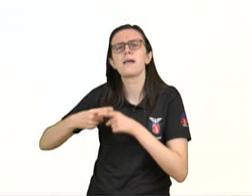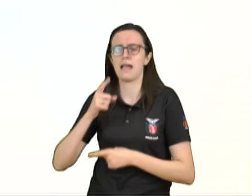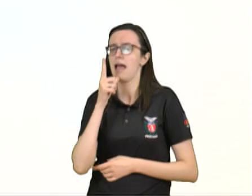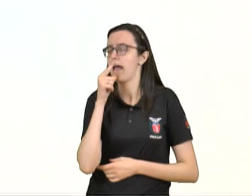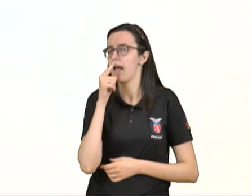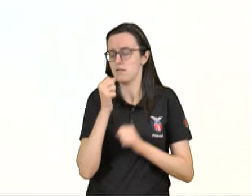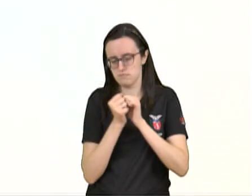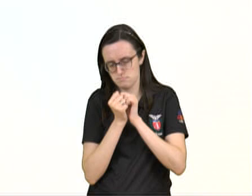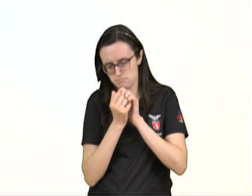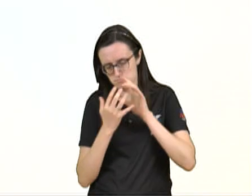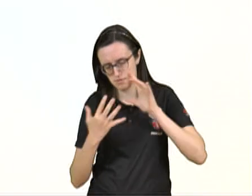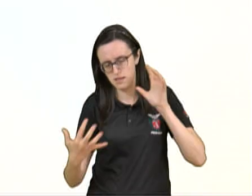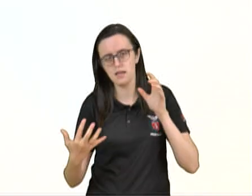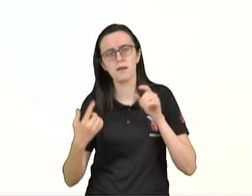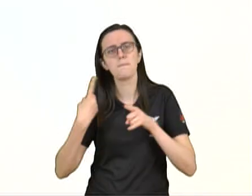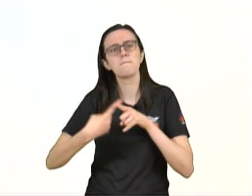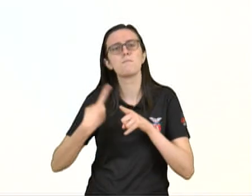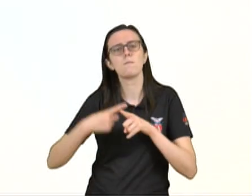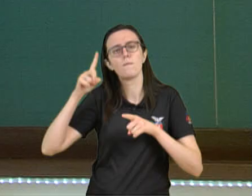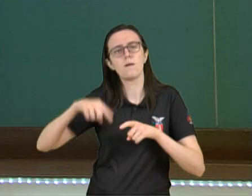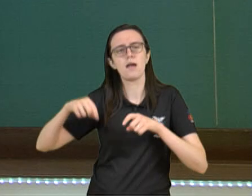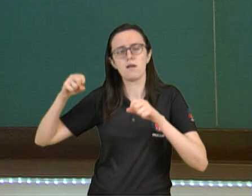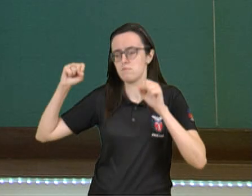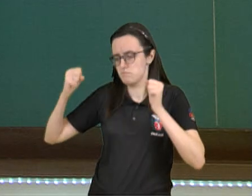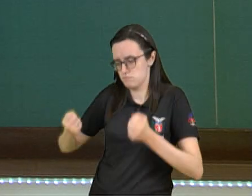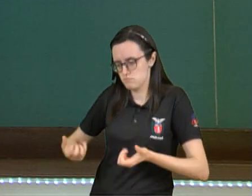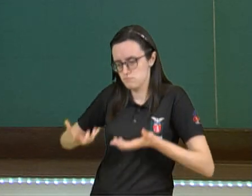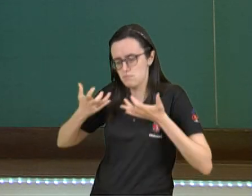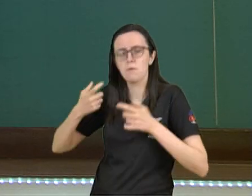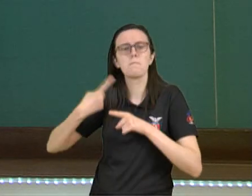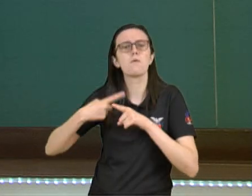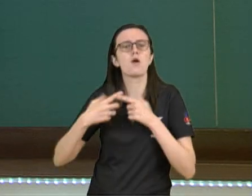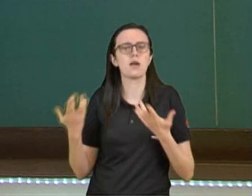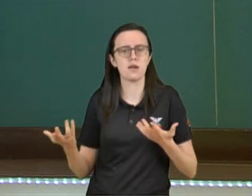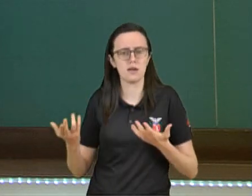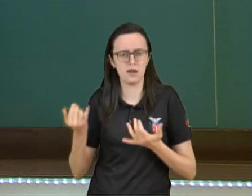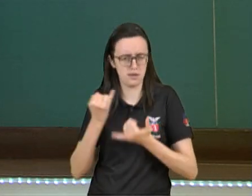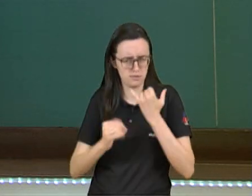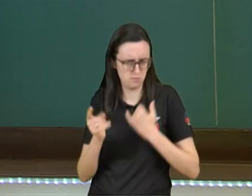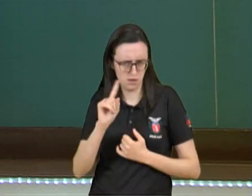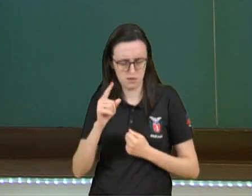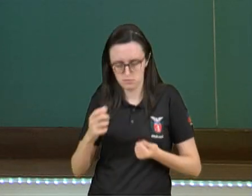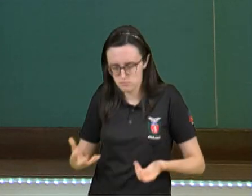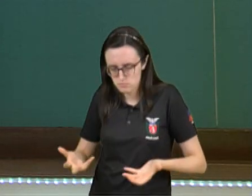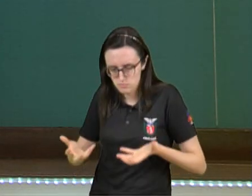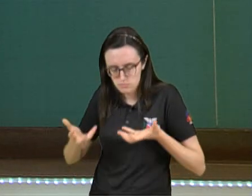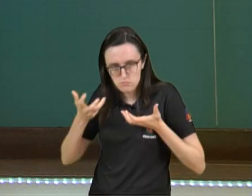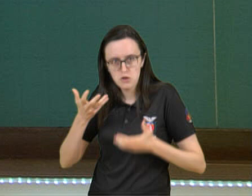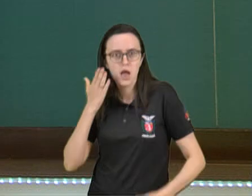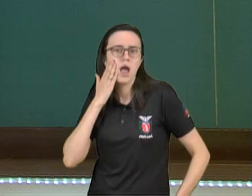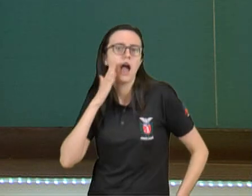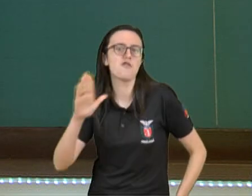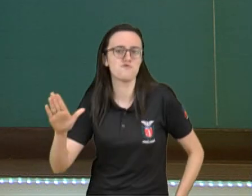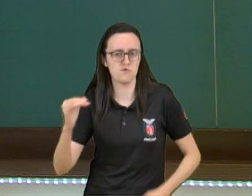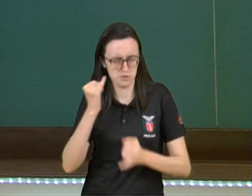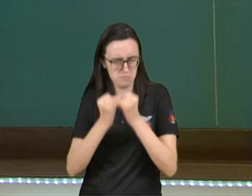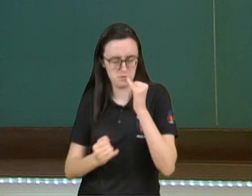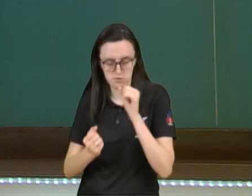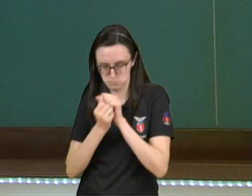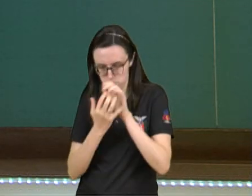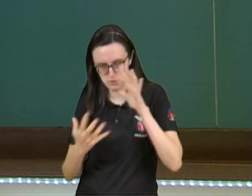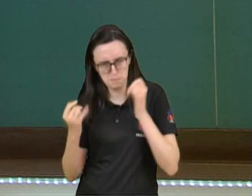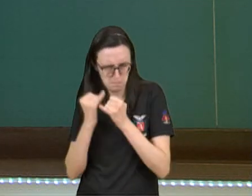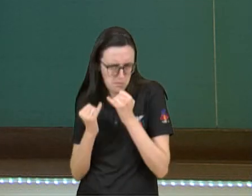água brilha como se fossem luzes de neon? Não parecem luzes de neon azul, bem